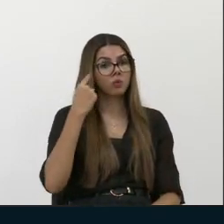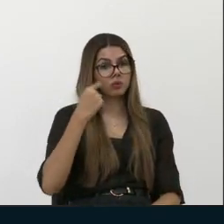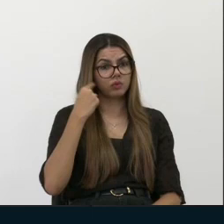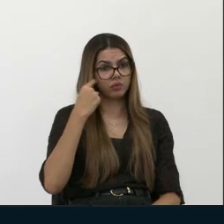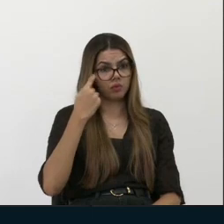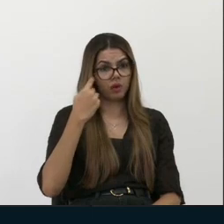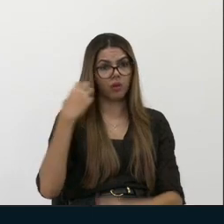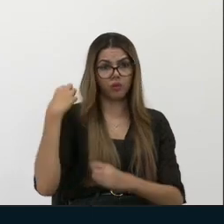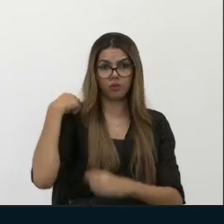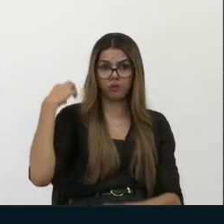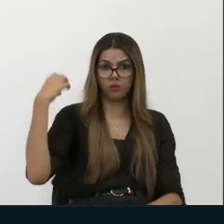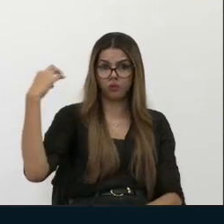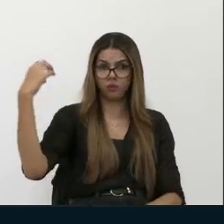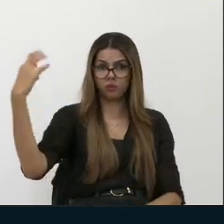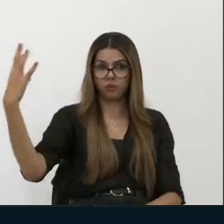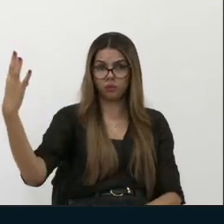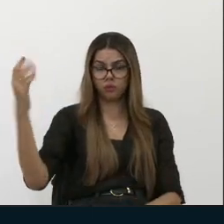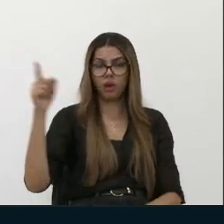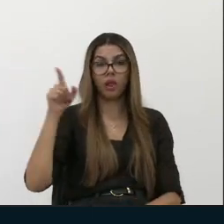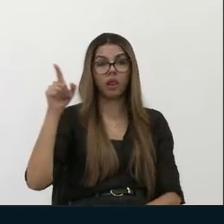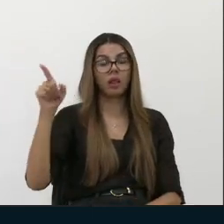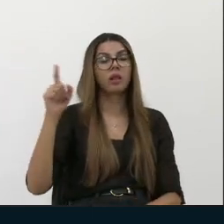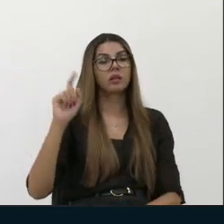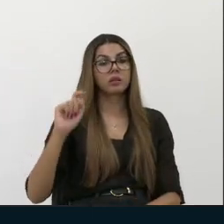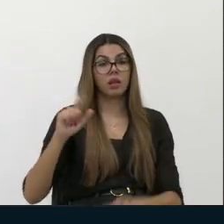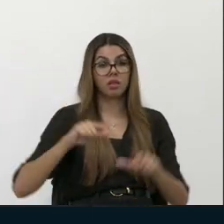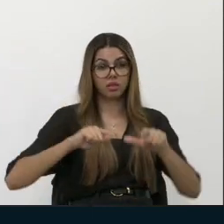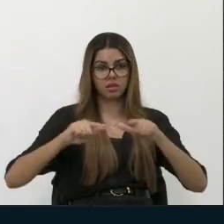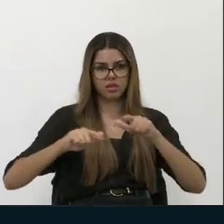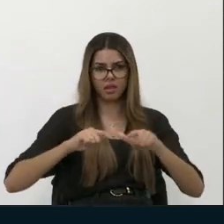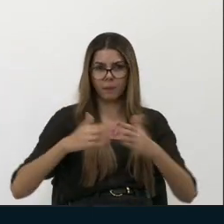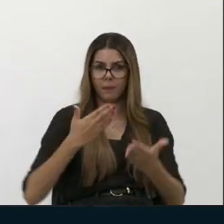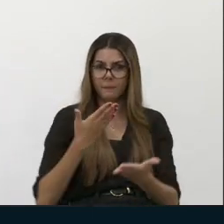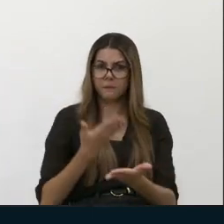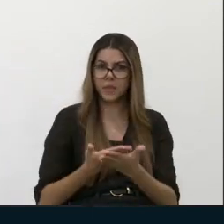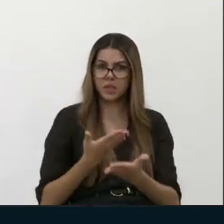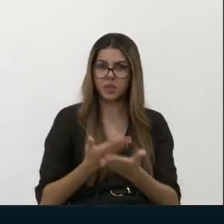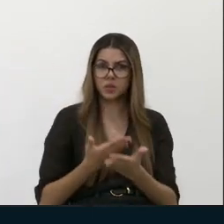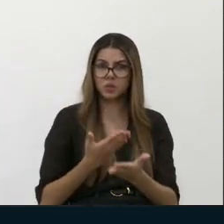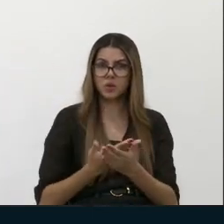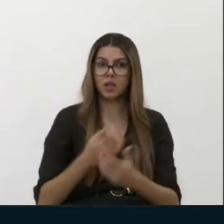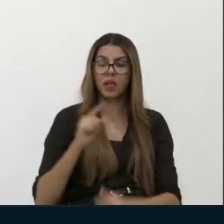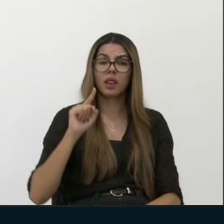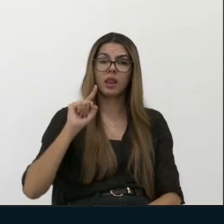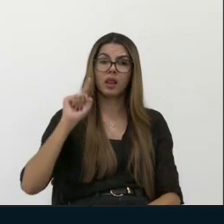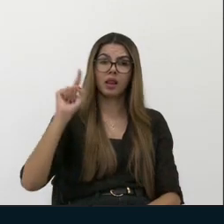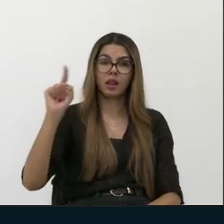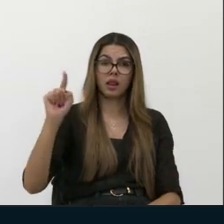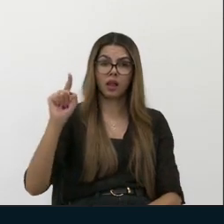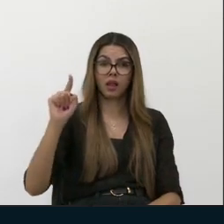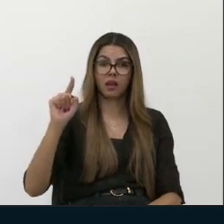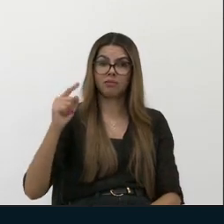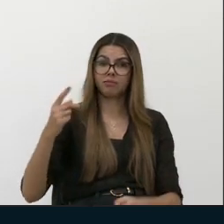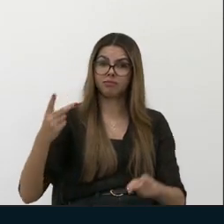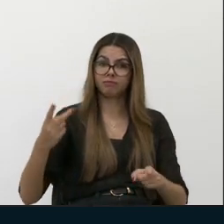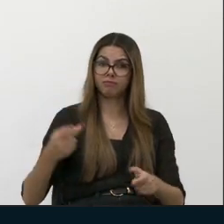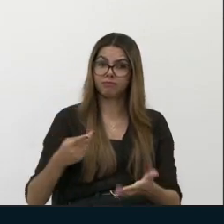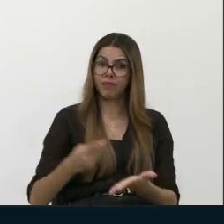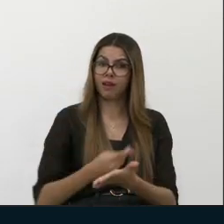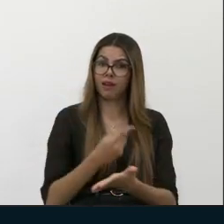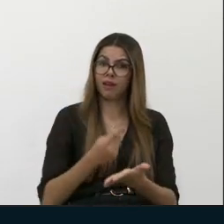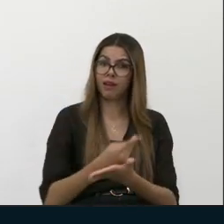até Brasília, trabalha no recurso, estuda a causa e lá, de forma arbitrária, a gente